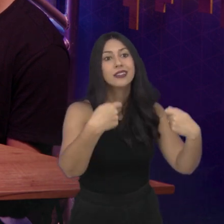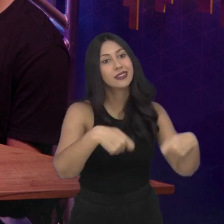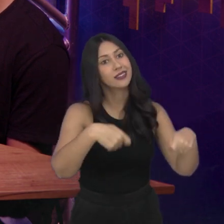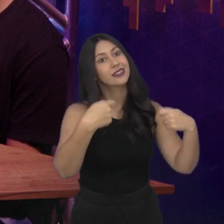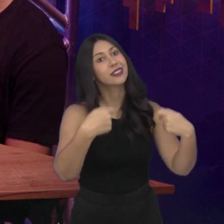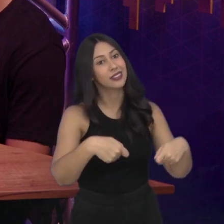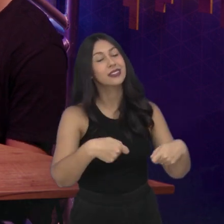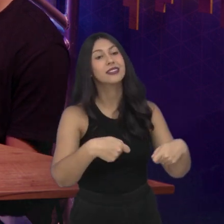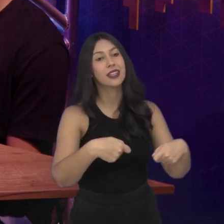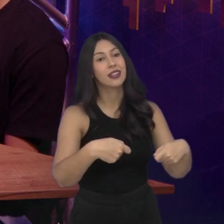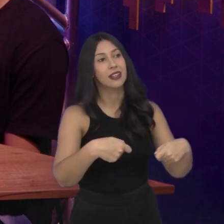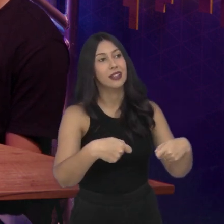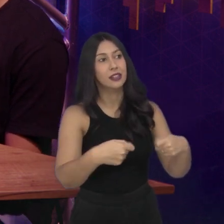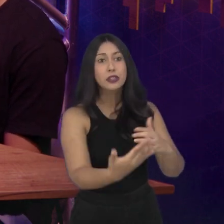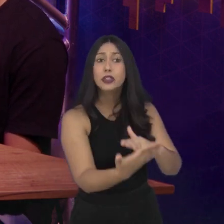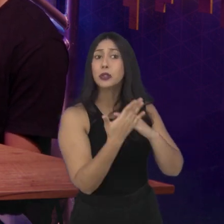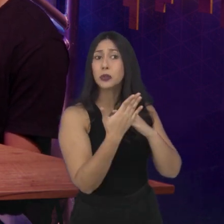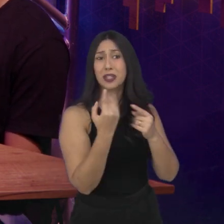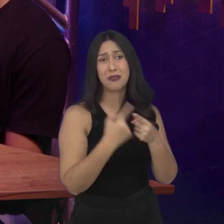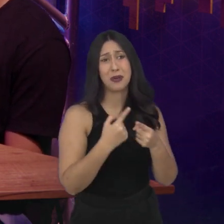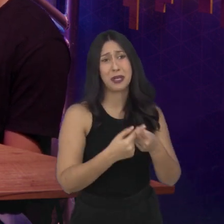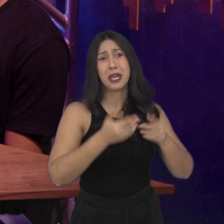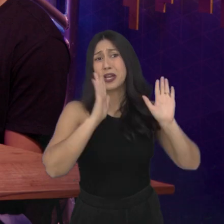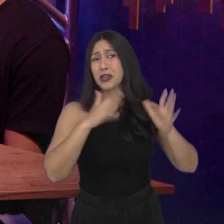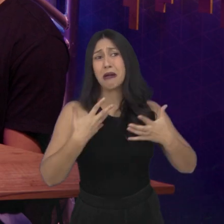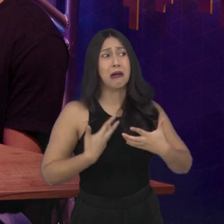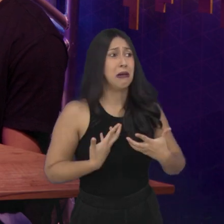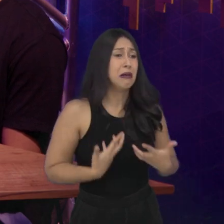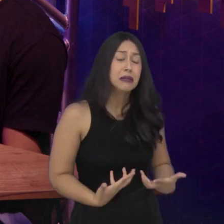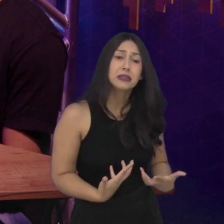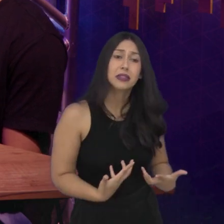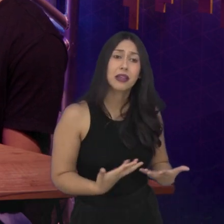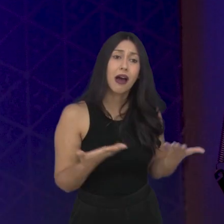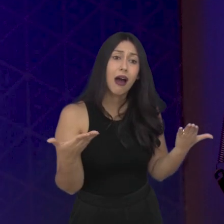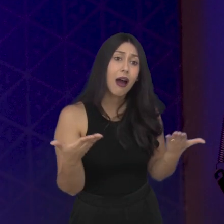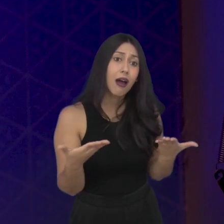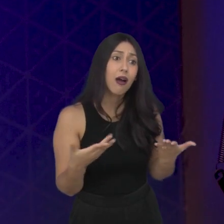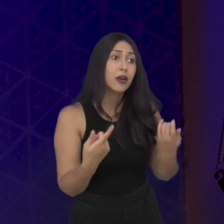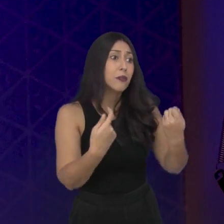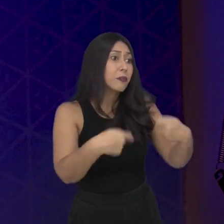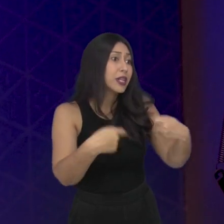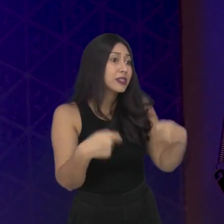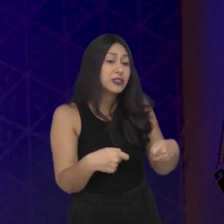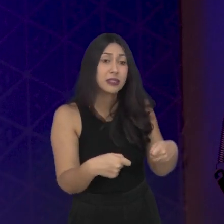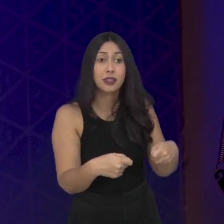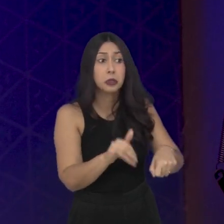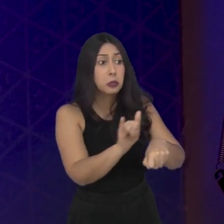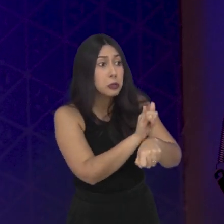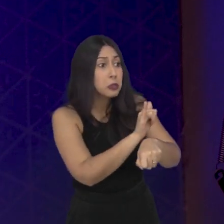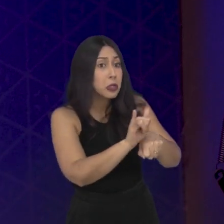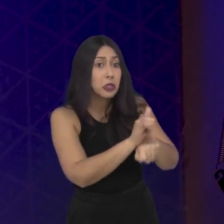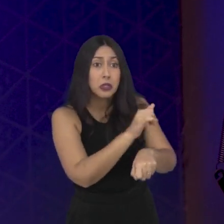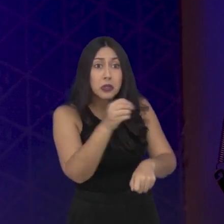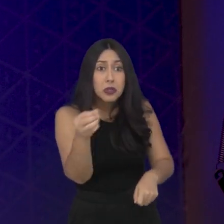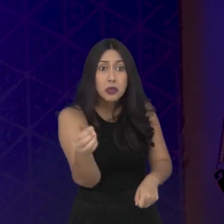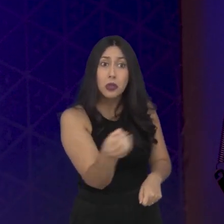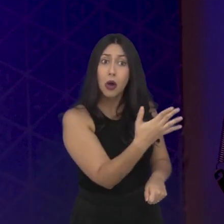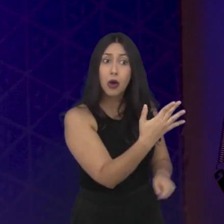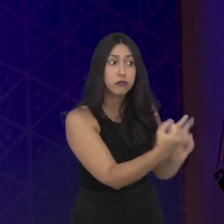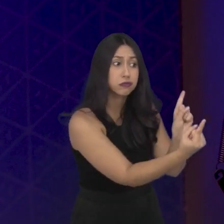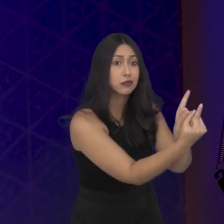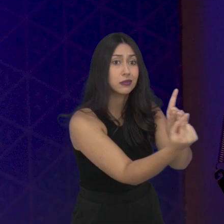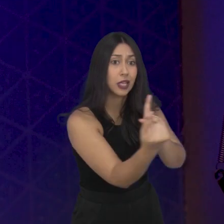por conta de todo o cansaço, por conta de toda a sobrecarga, precisa de várias coisas novas. Aí a gente tá vendo que